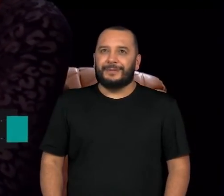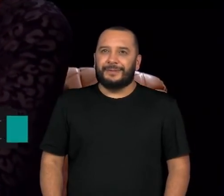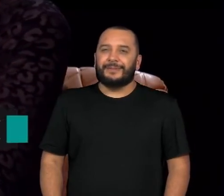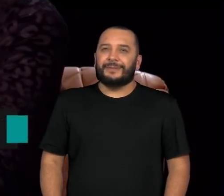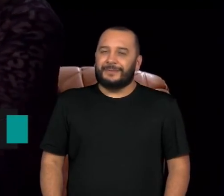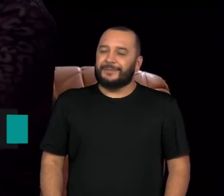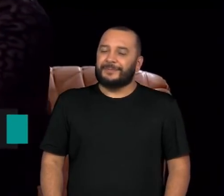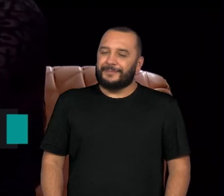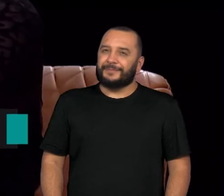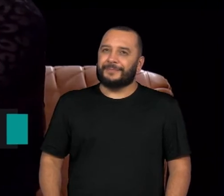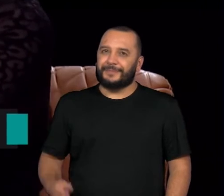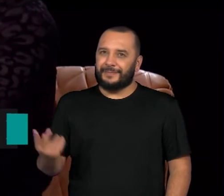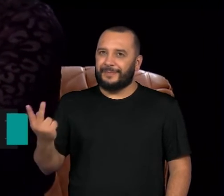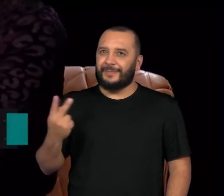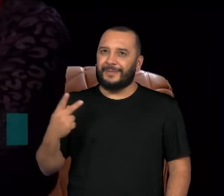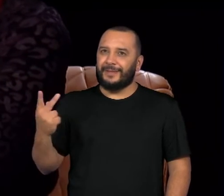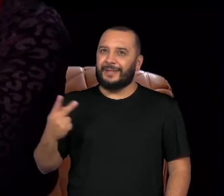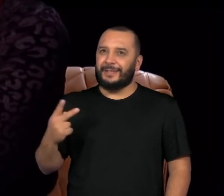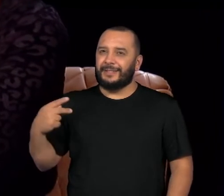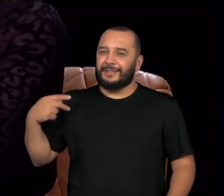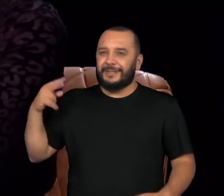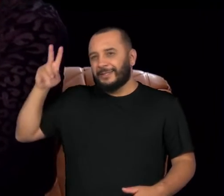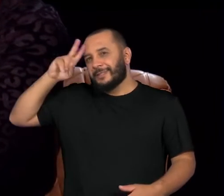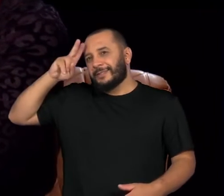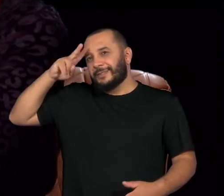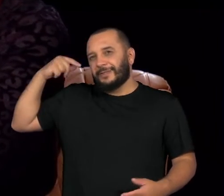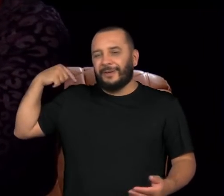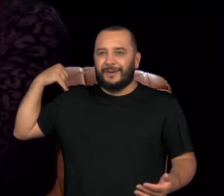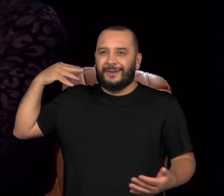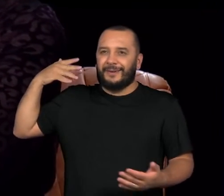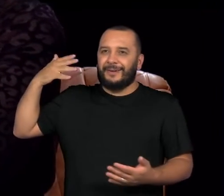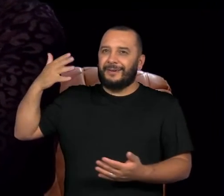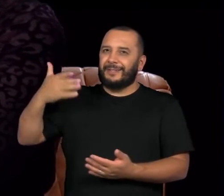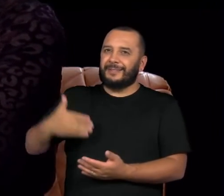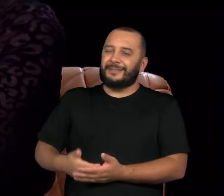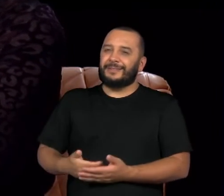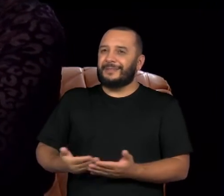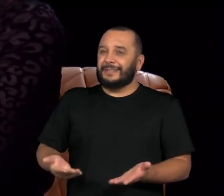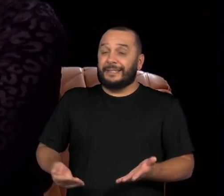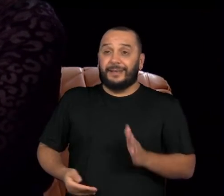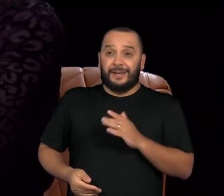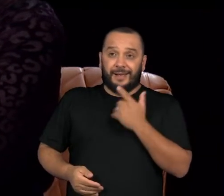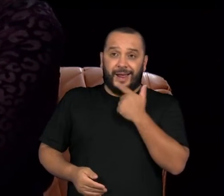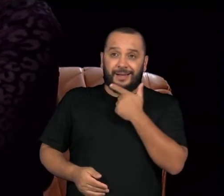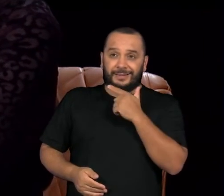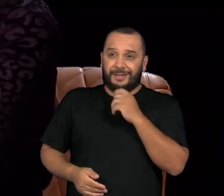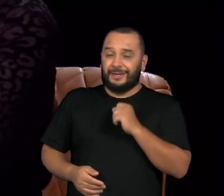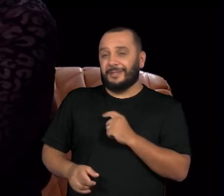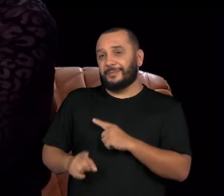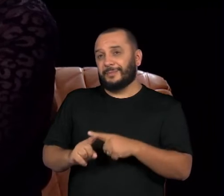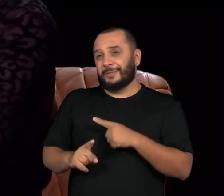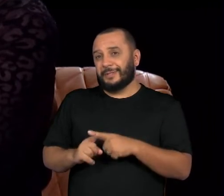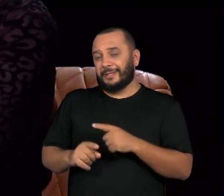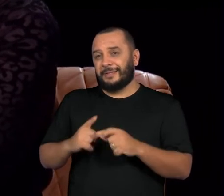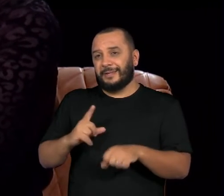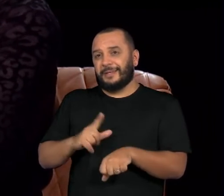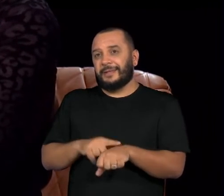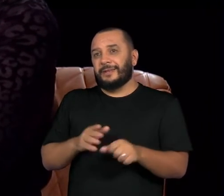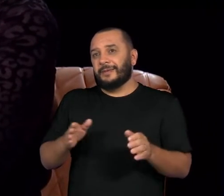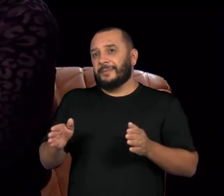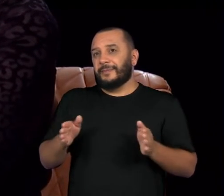gente tem feito todo um percurso que é engraçado, porque num determinado